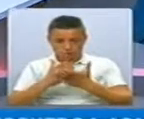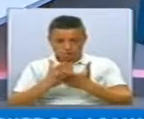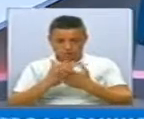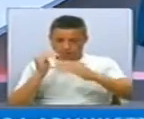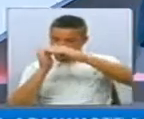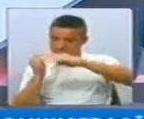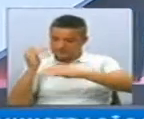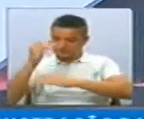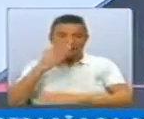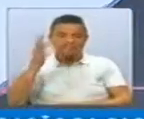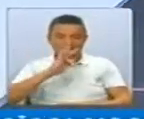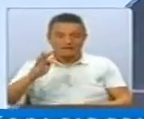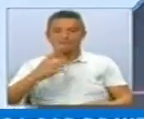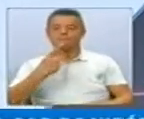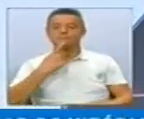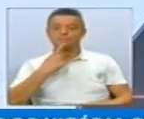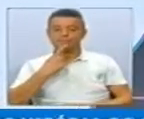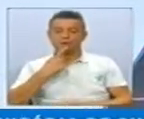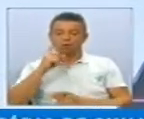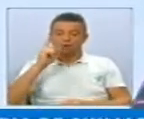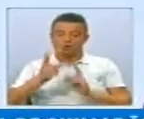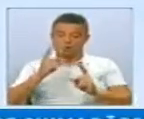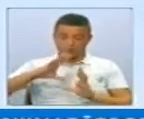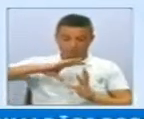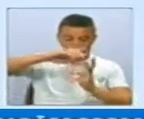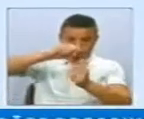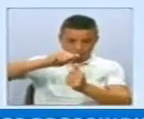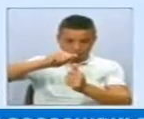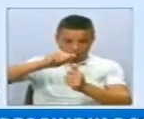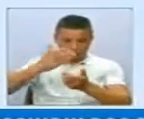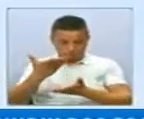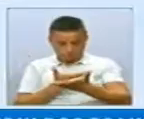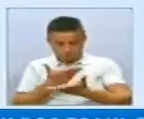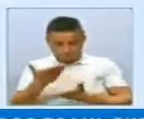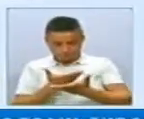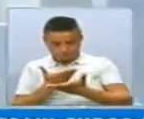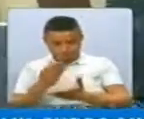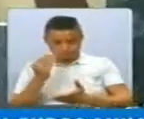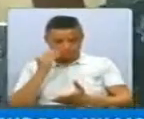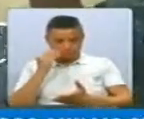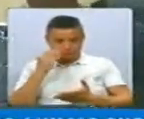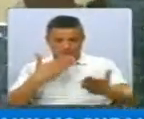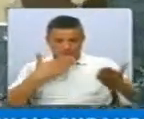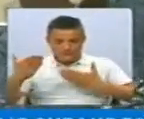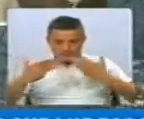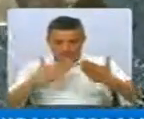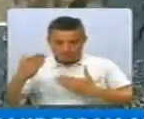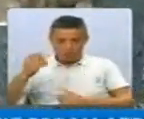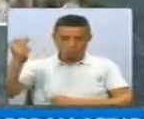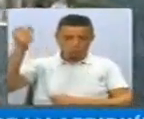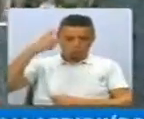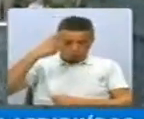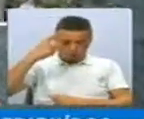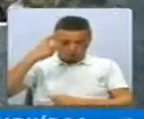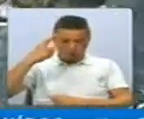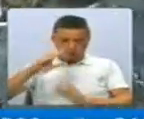ou seja, vai tentar perceber como é que a atmosfera e, sobretudo, a interação da atmosfera com o vento solar